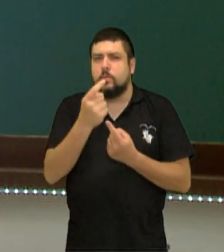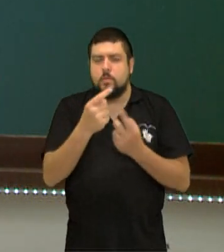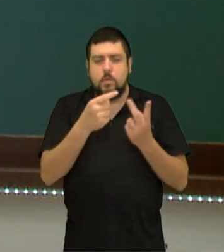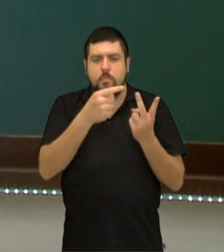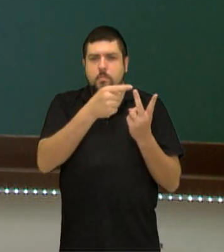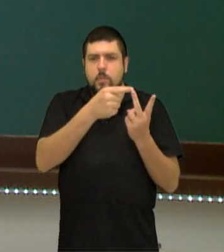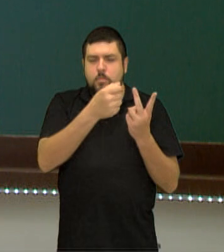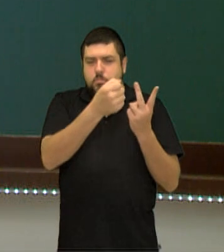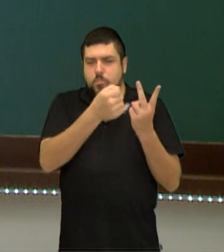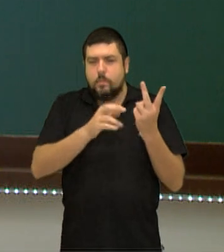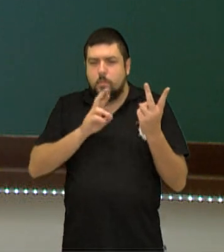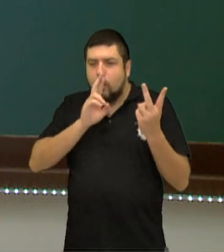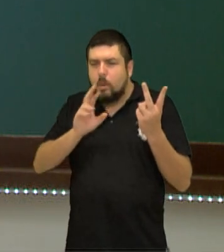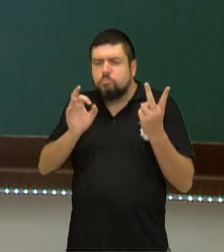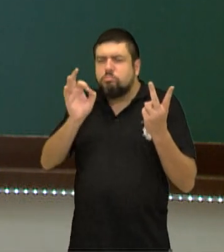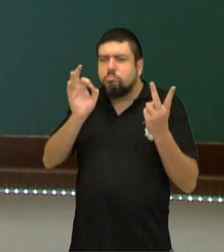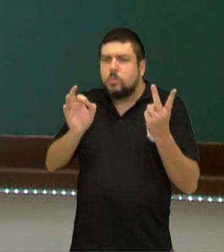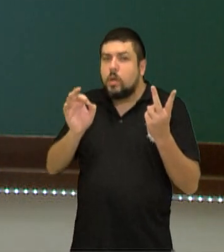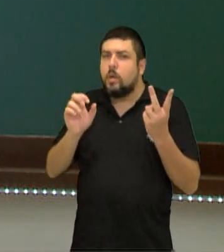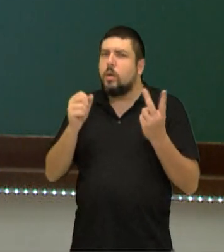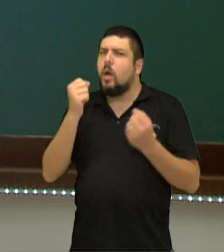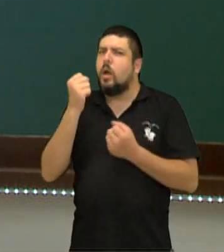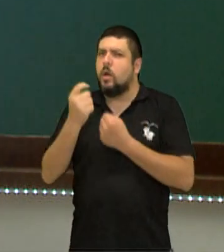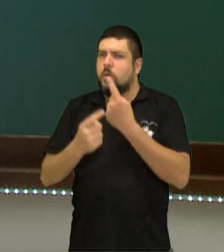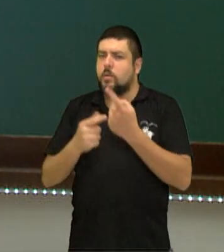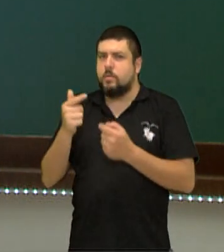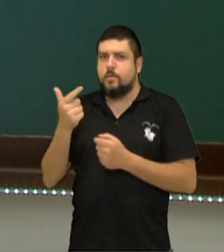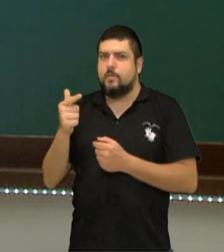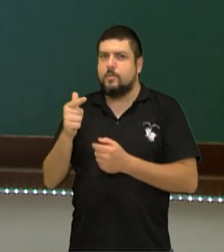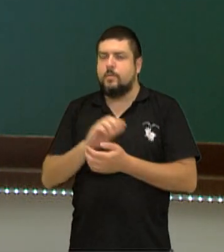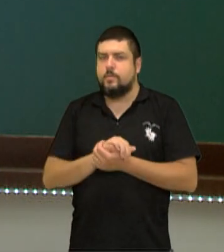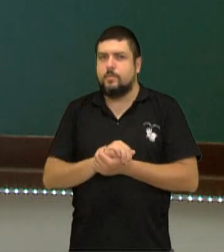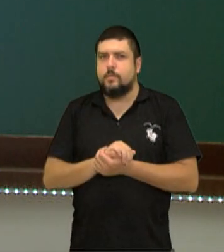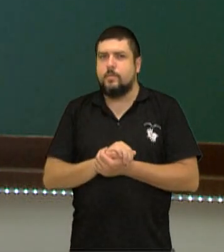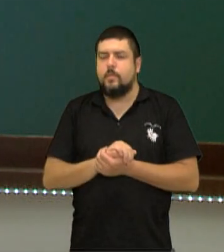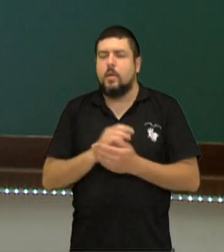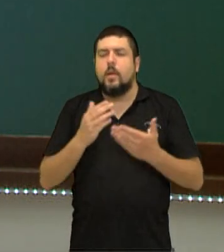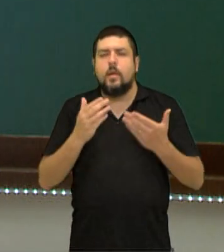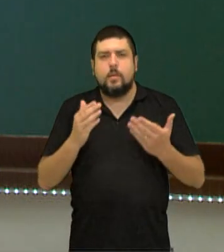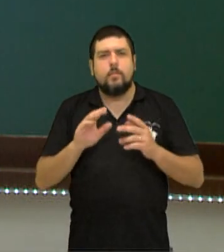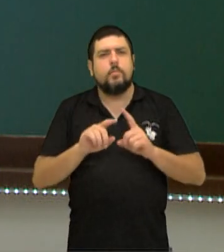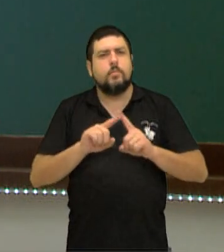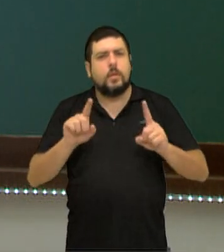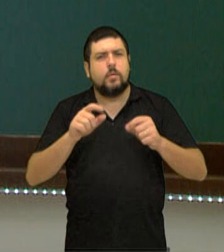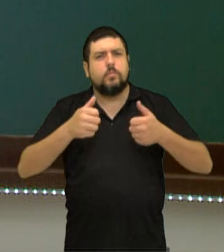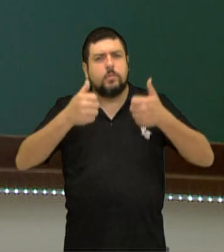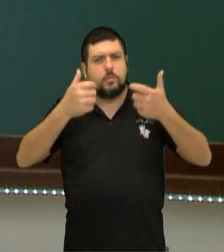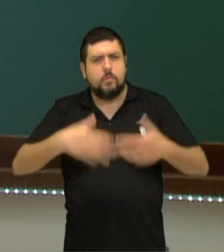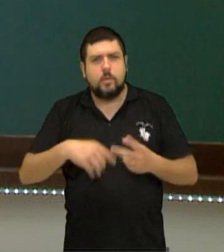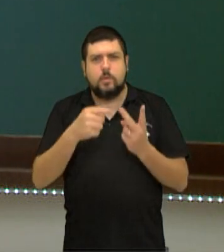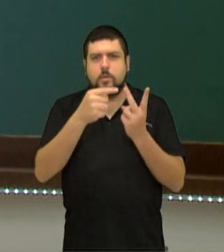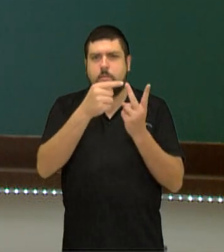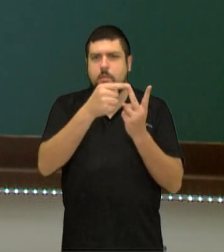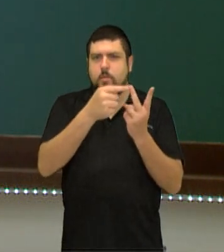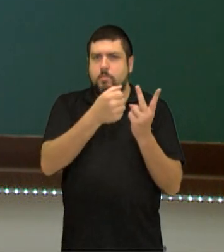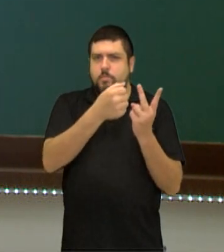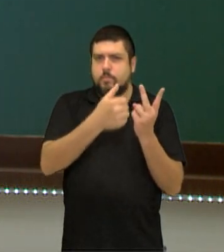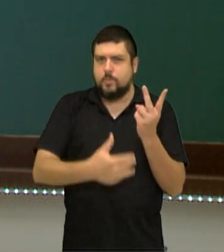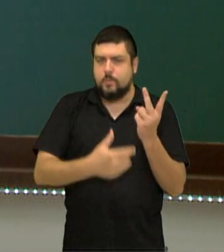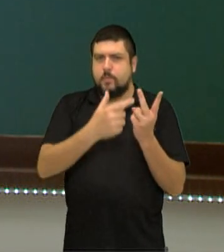ser exatas? Então veja, antes da gente falar sobre a raiz quadrada, é